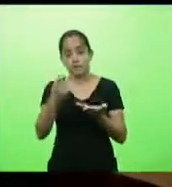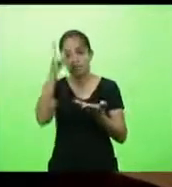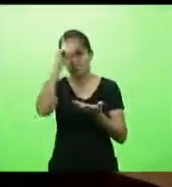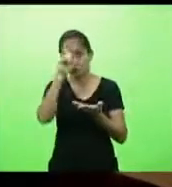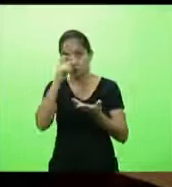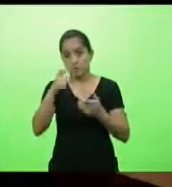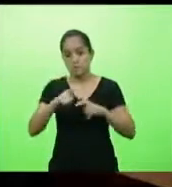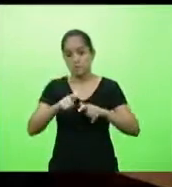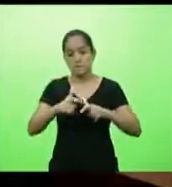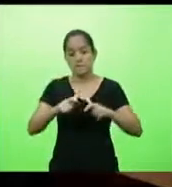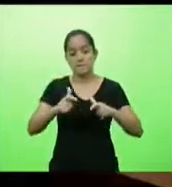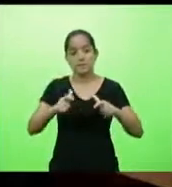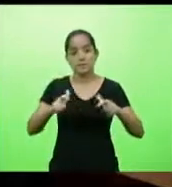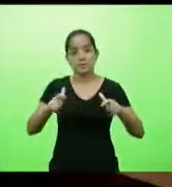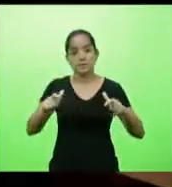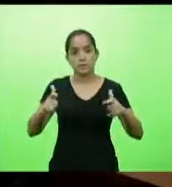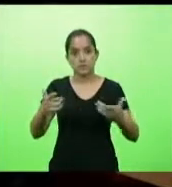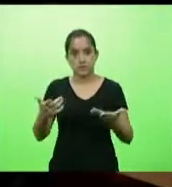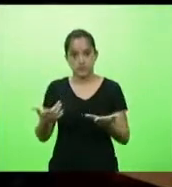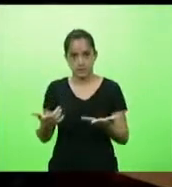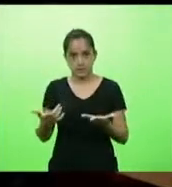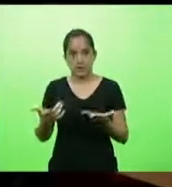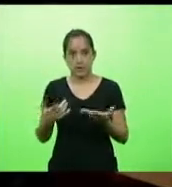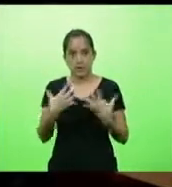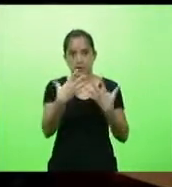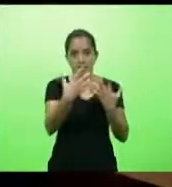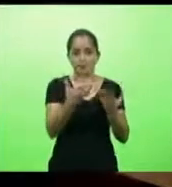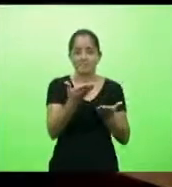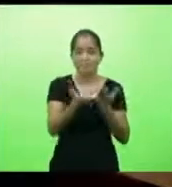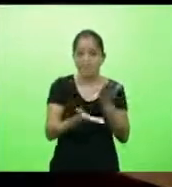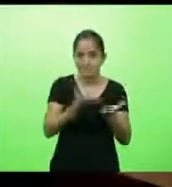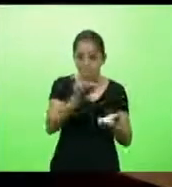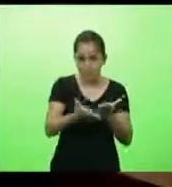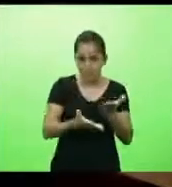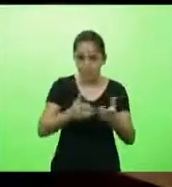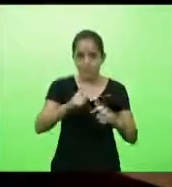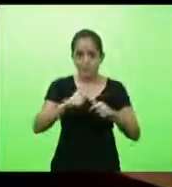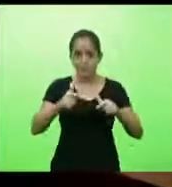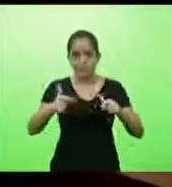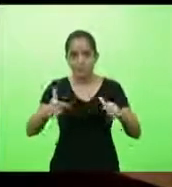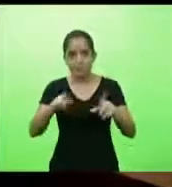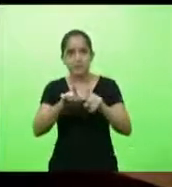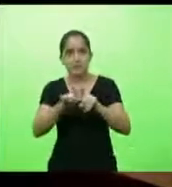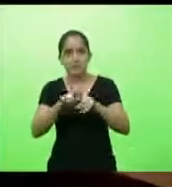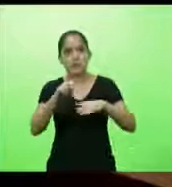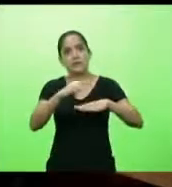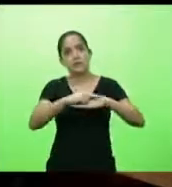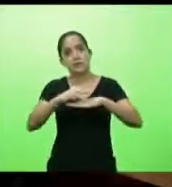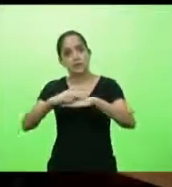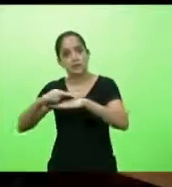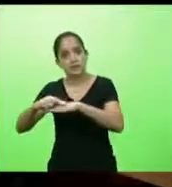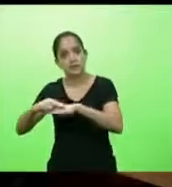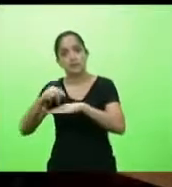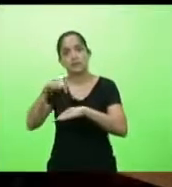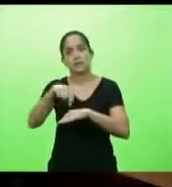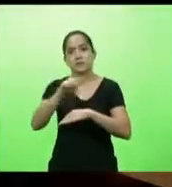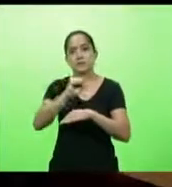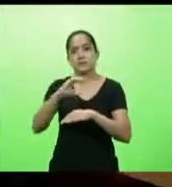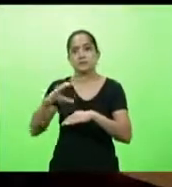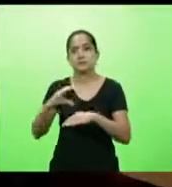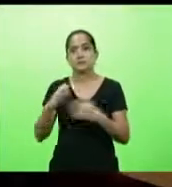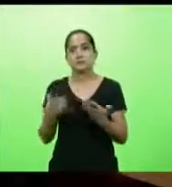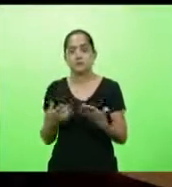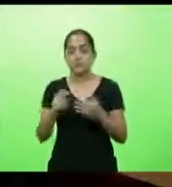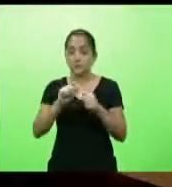aumentar o número de atendimentos e também o número de leitos no Estado de Santa Catarina. Então, será